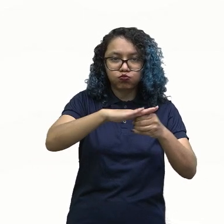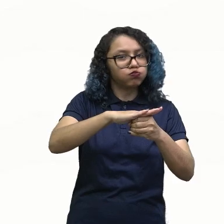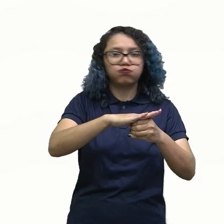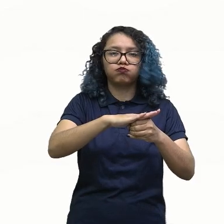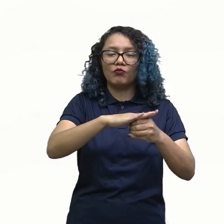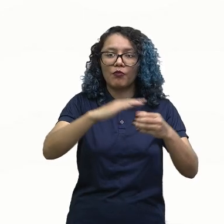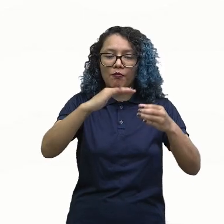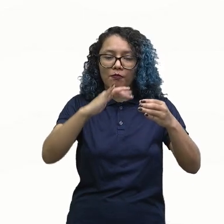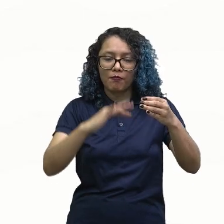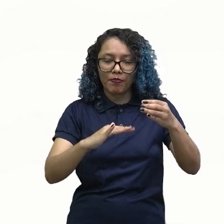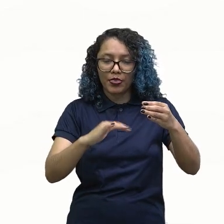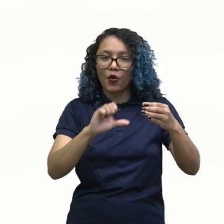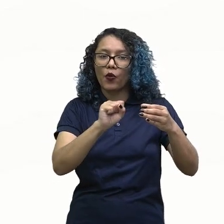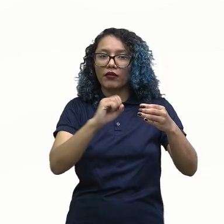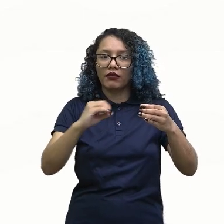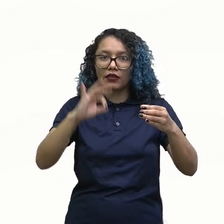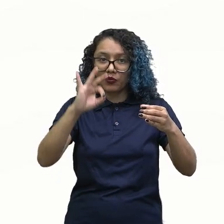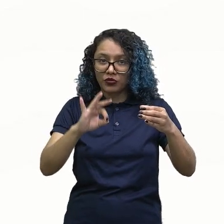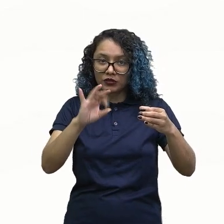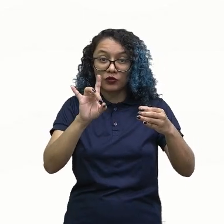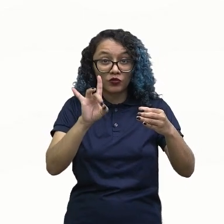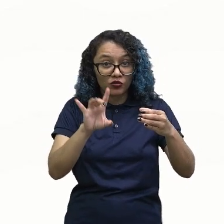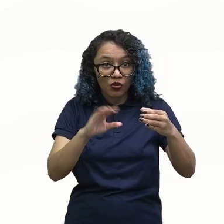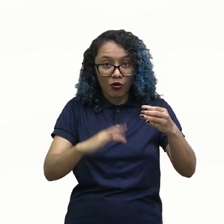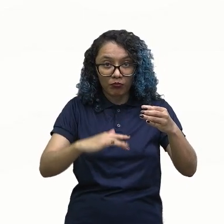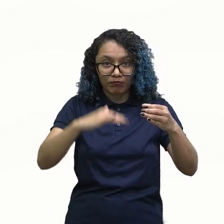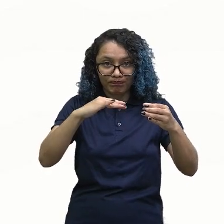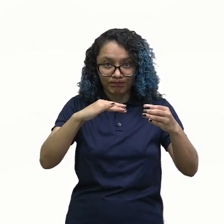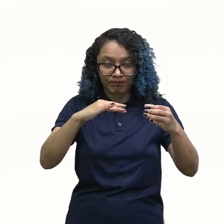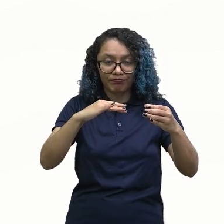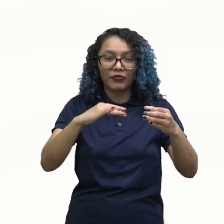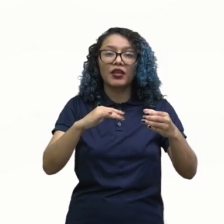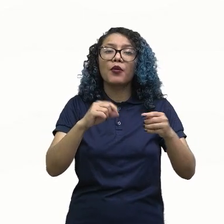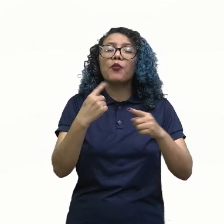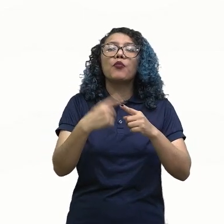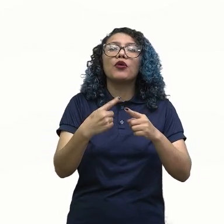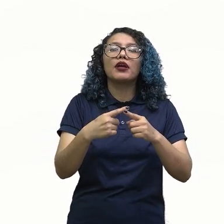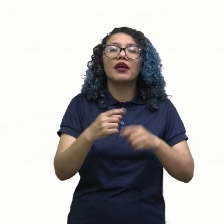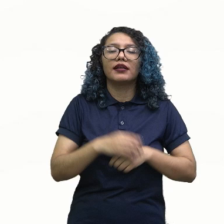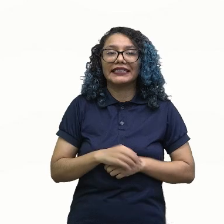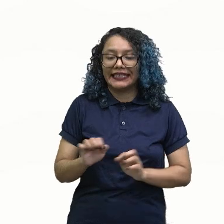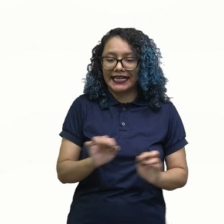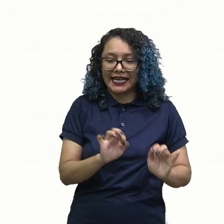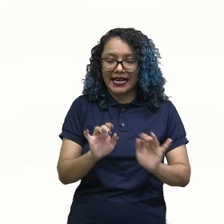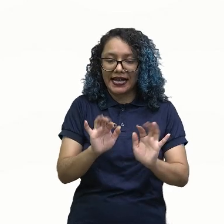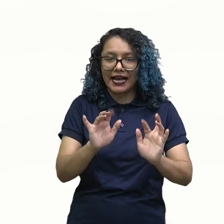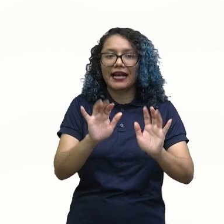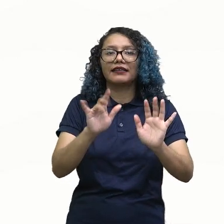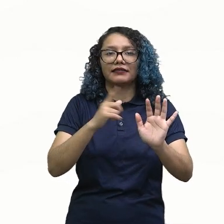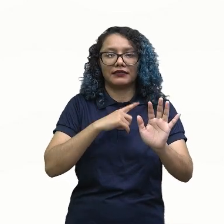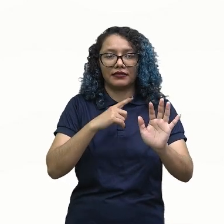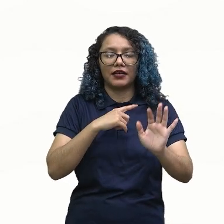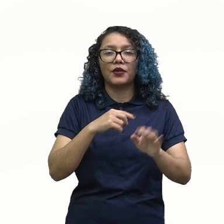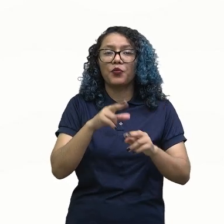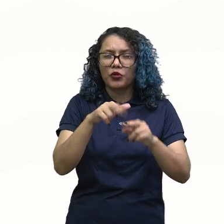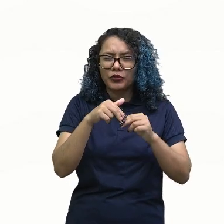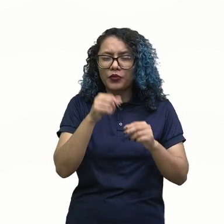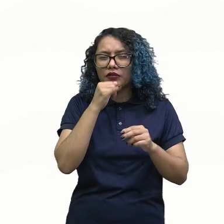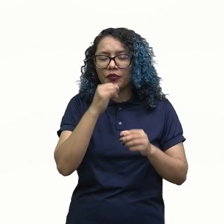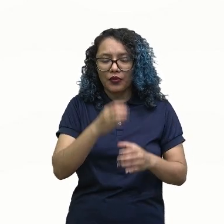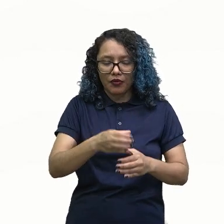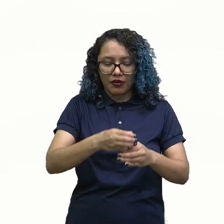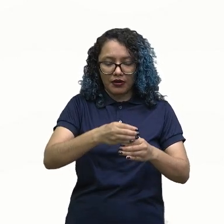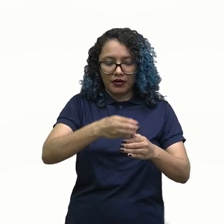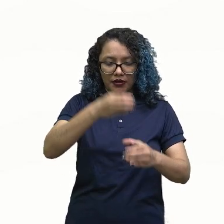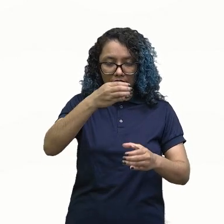máximo 80%. Porque nós temos que pensar que isso vão gerar gases. É por isso que quando você pega uma garrafa,